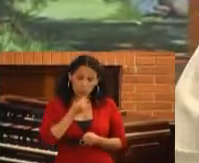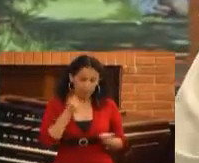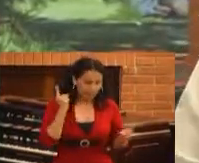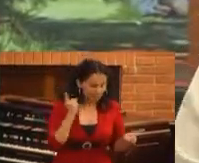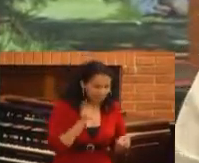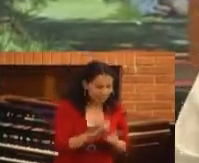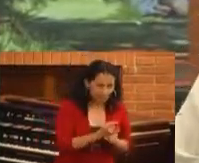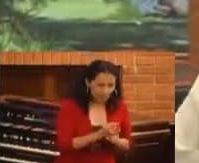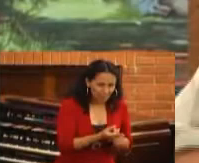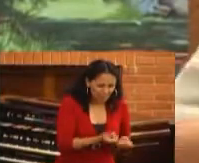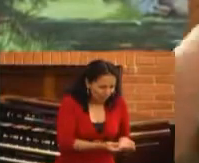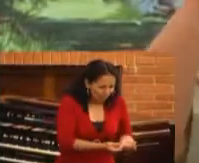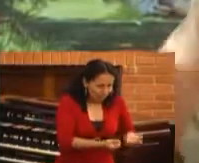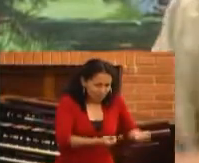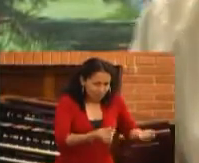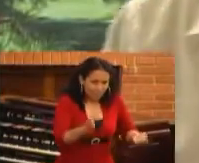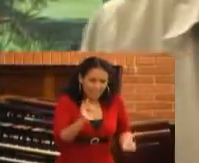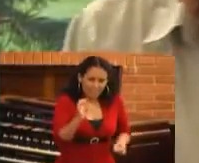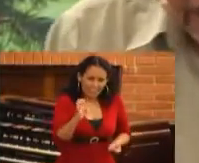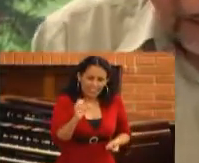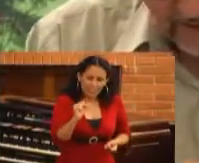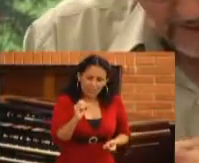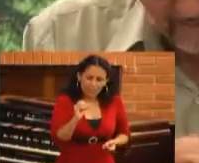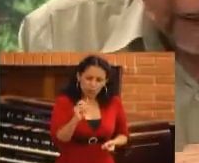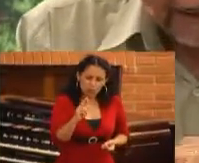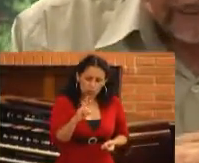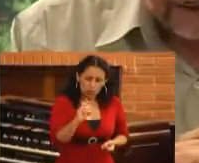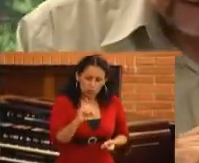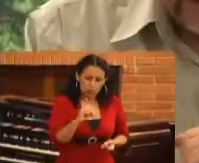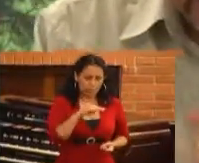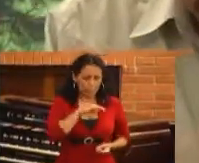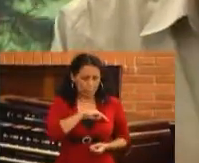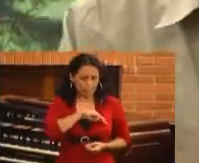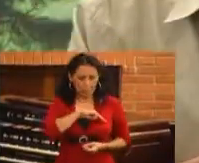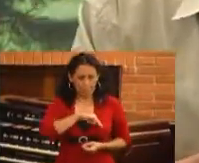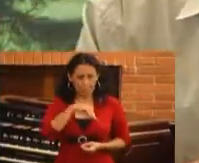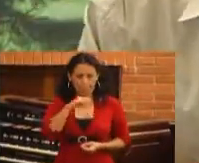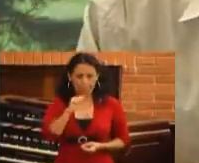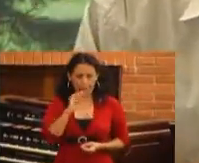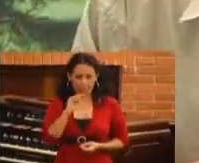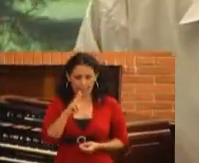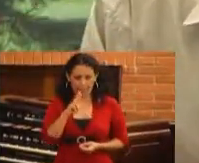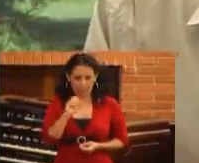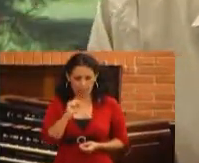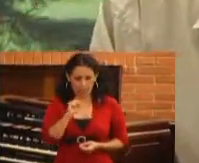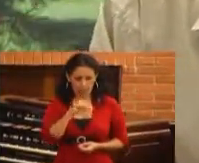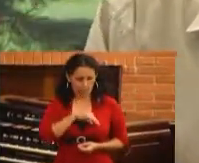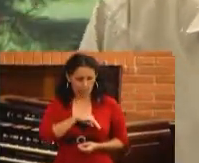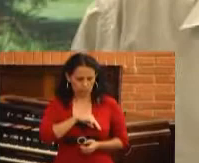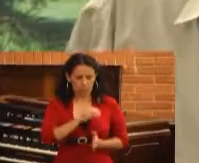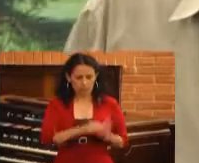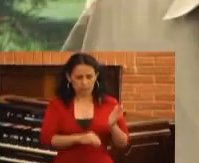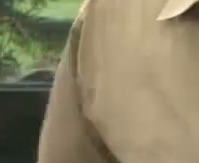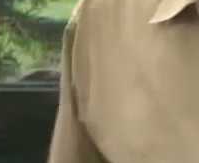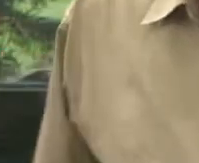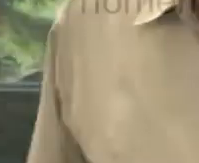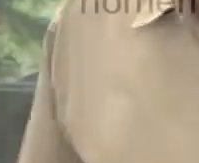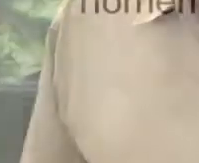Lembra-se dele? O que ele fez? Vamos dar uma chegadinha lá no texto. Mateus, capítulo 13, versículo